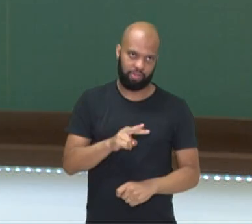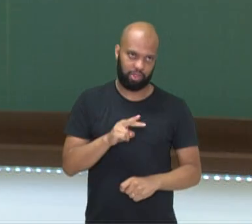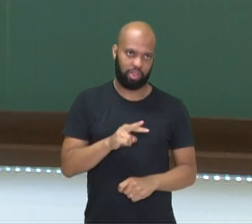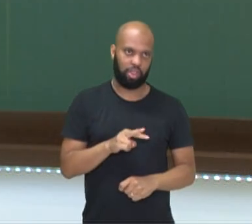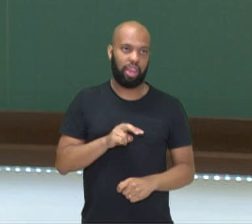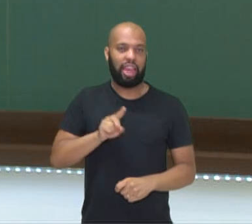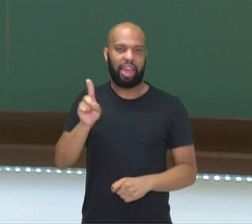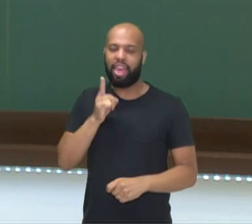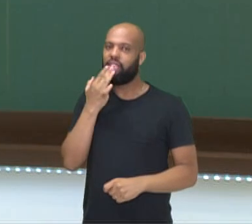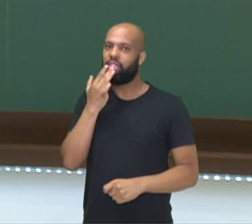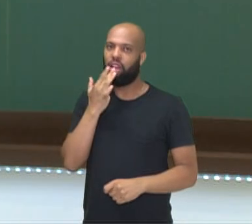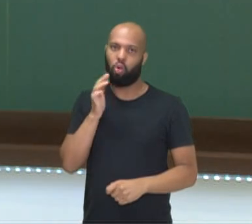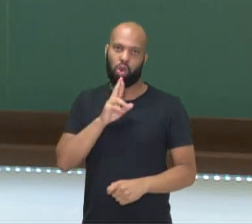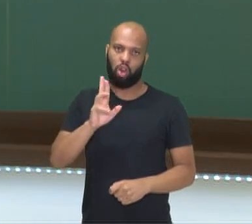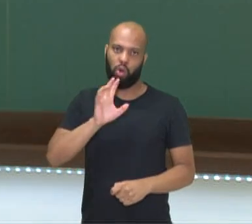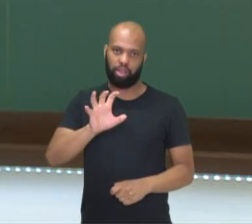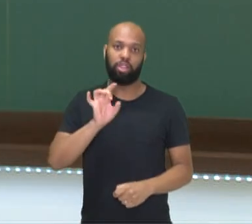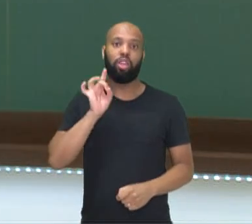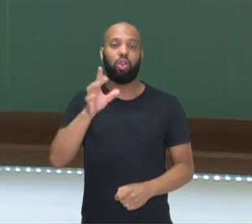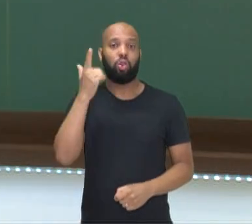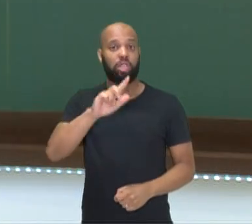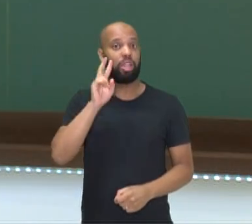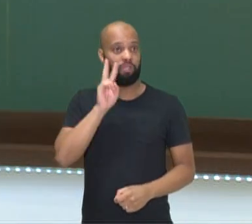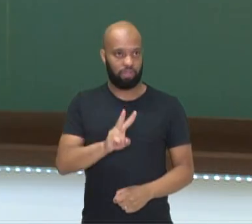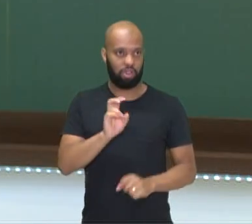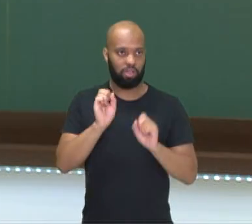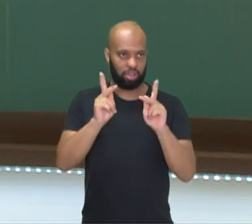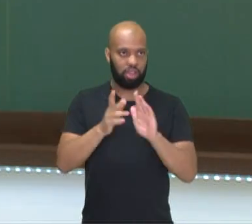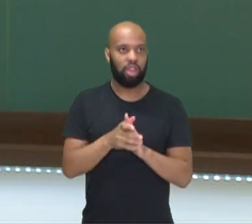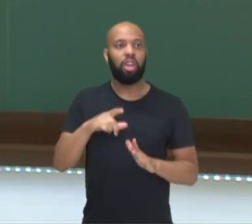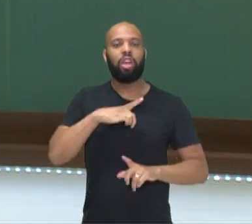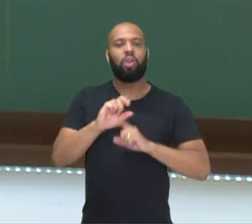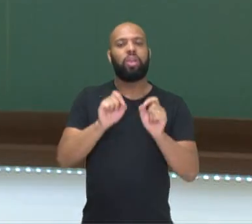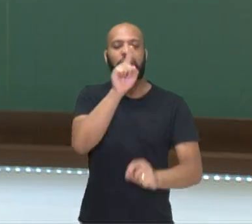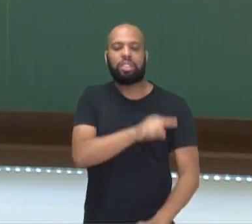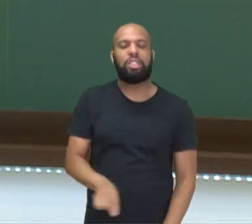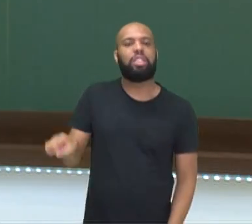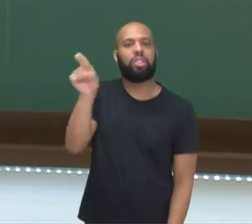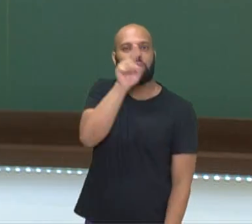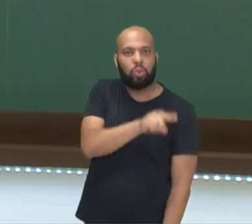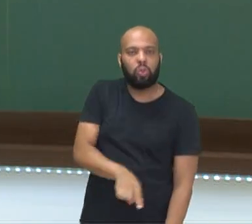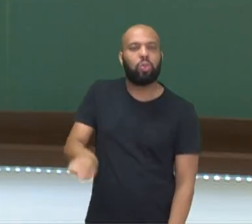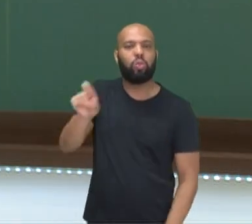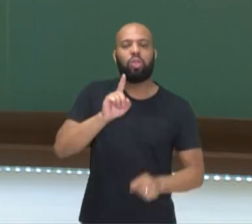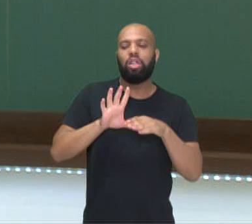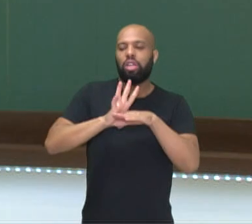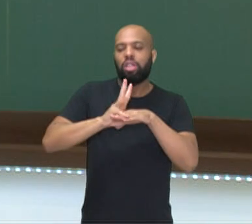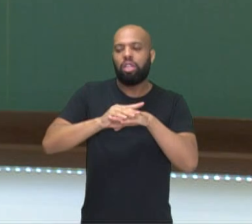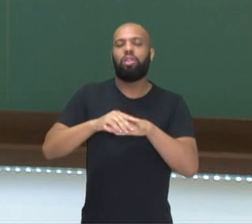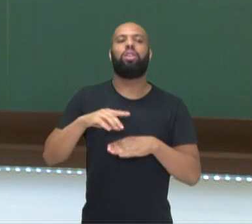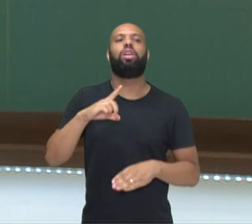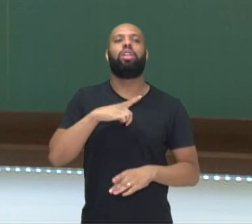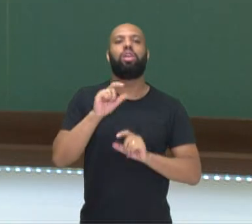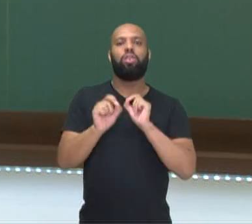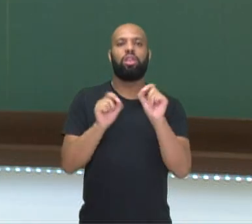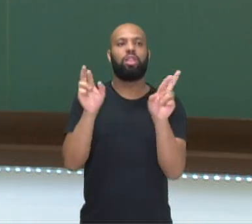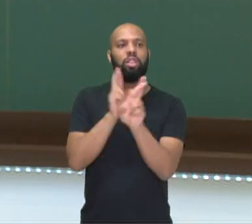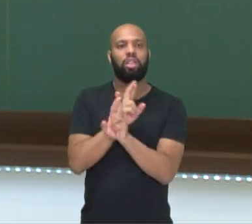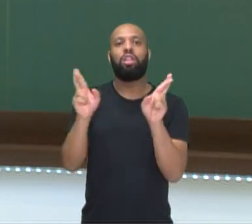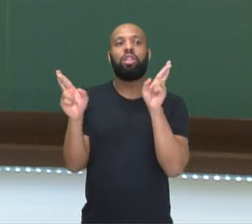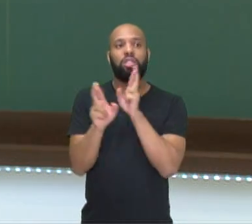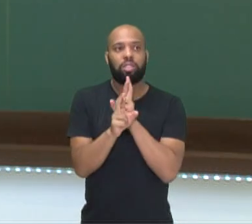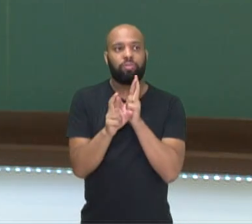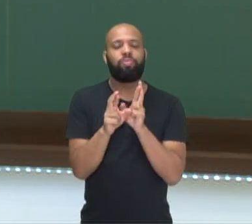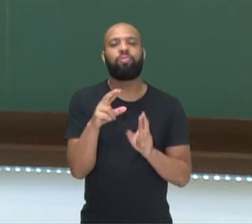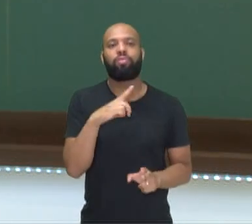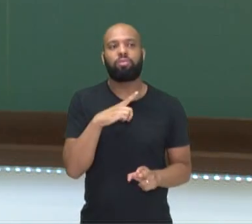facilitar a visualização desse organismo. E nós temos aqui o quê? Um ciclo da doença, que está associado